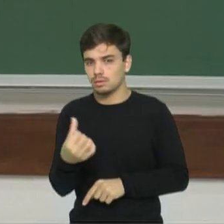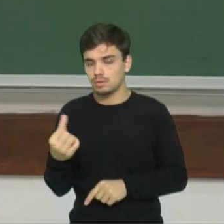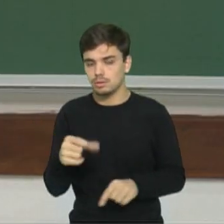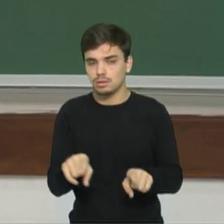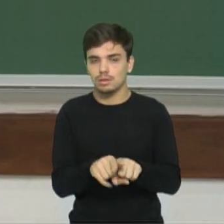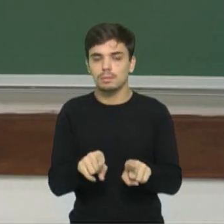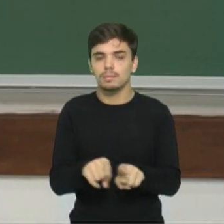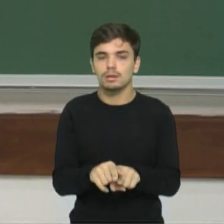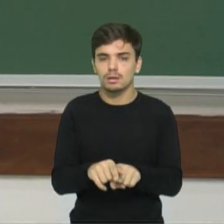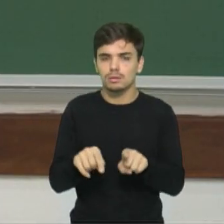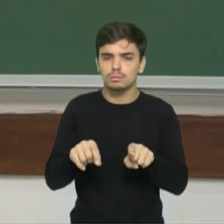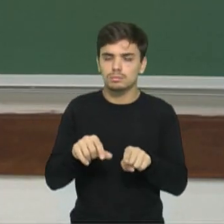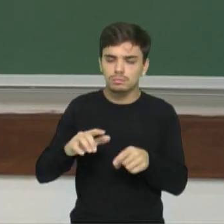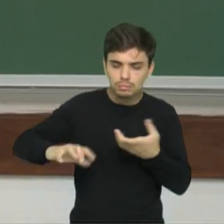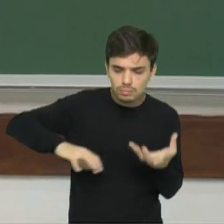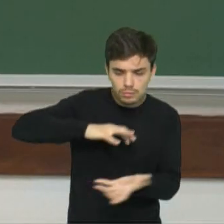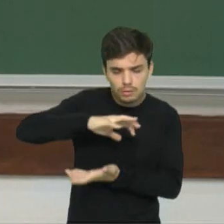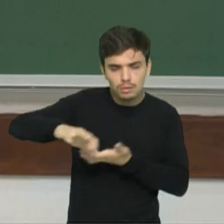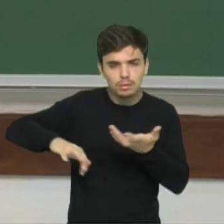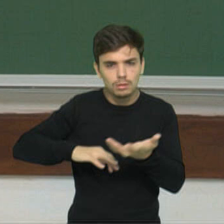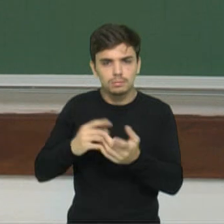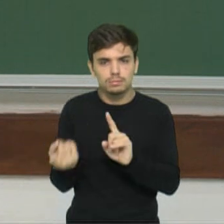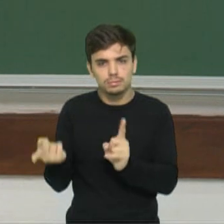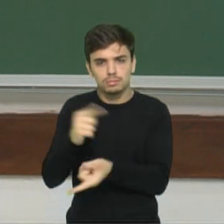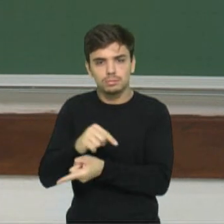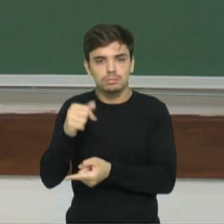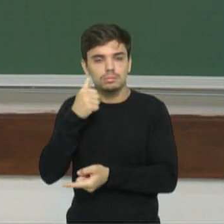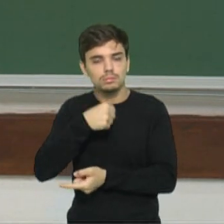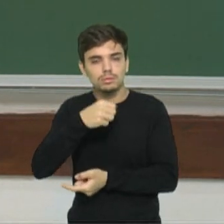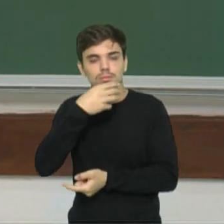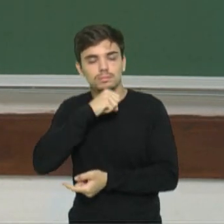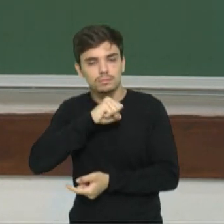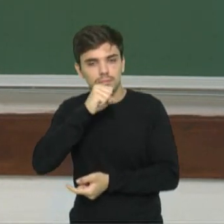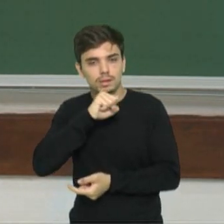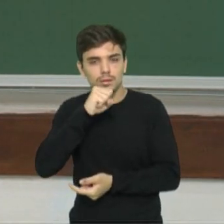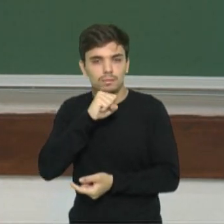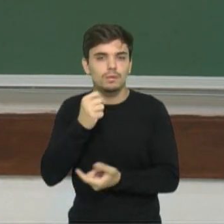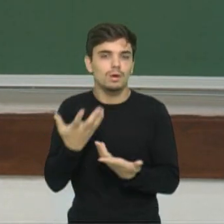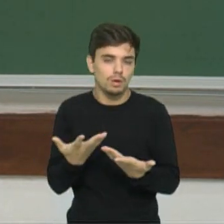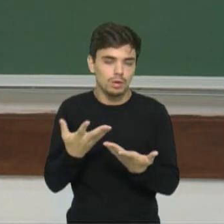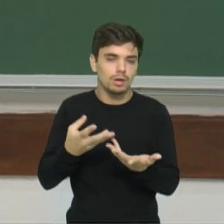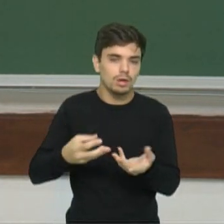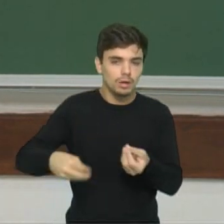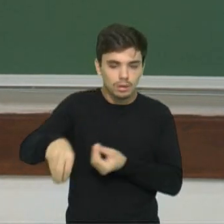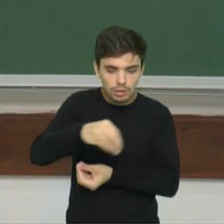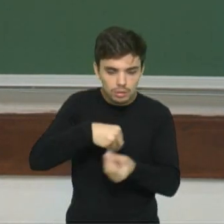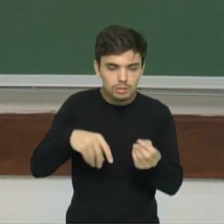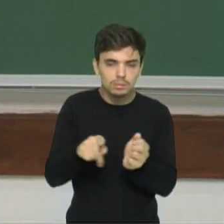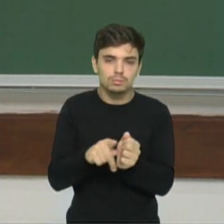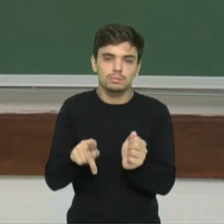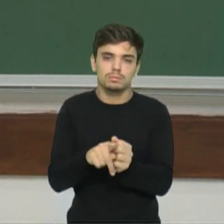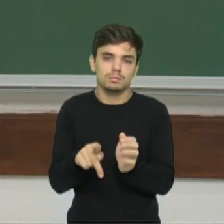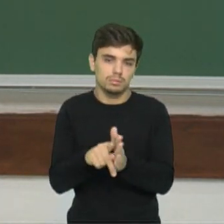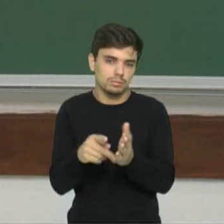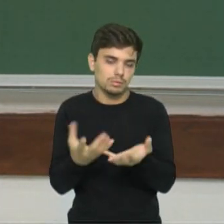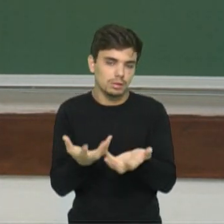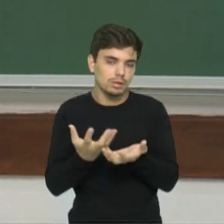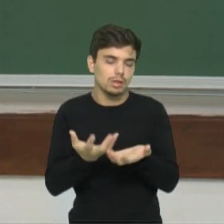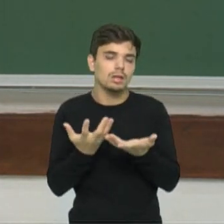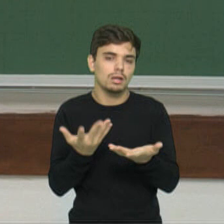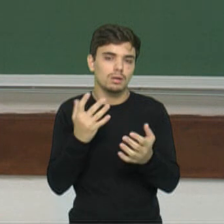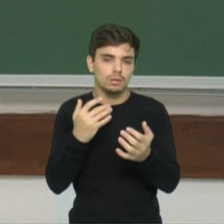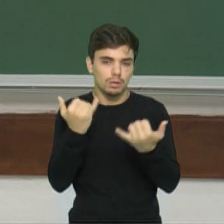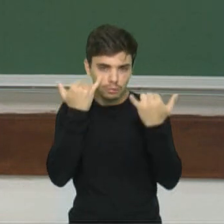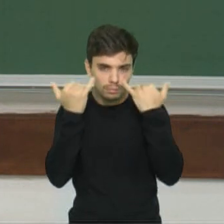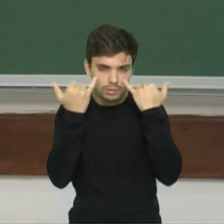movimento de oposição das mães e avós da Praça de Maio, esse movimento que reunia essas mulheres em busca de informações, em busca